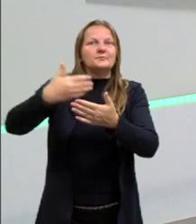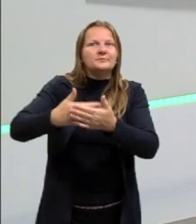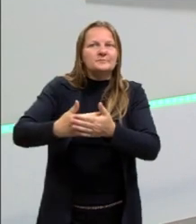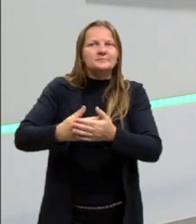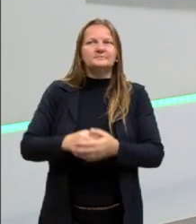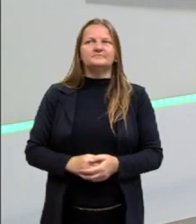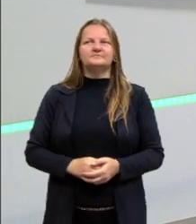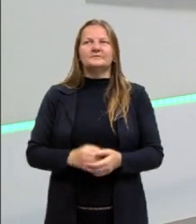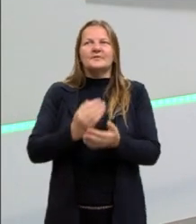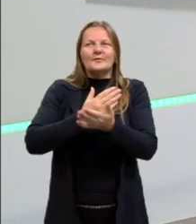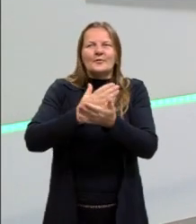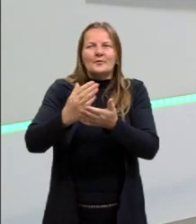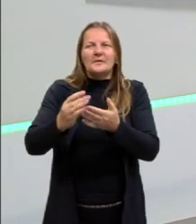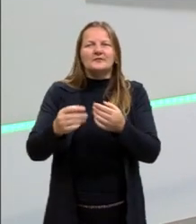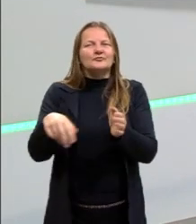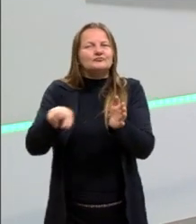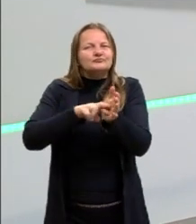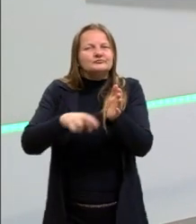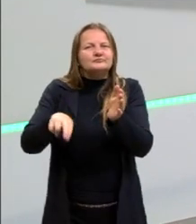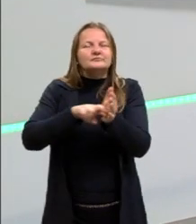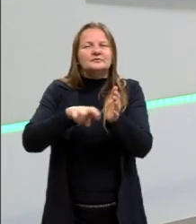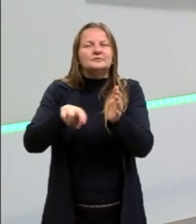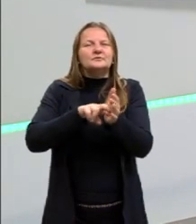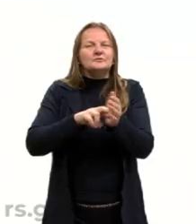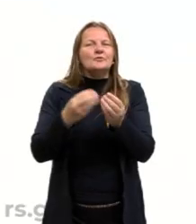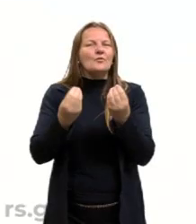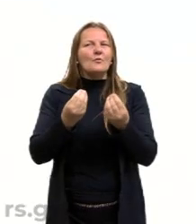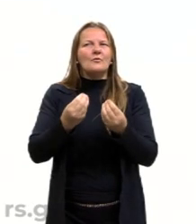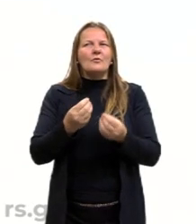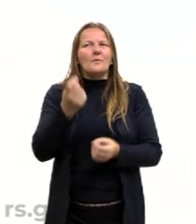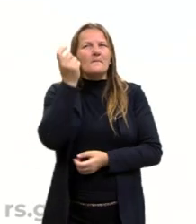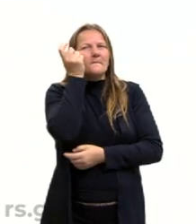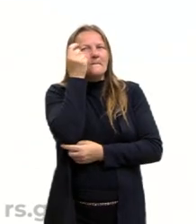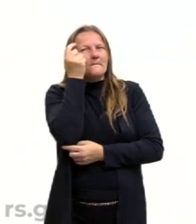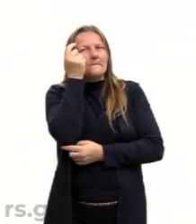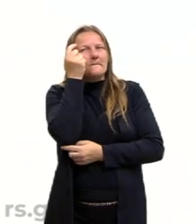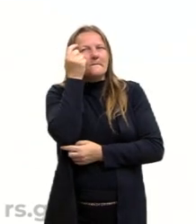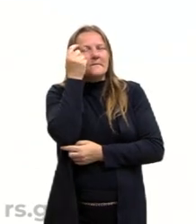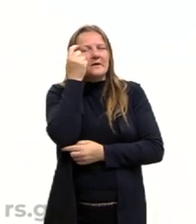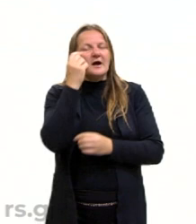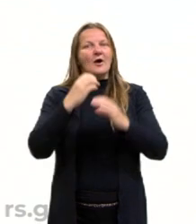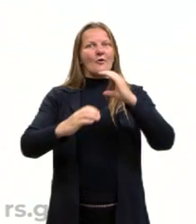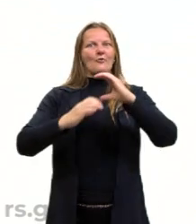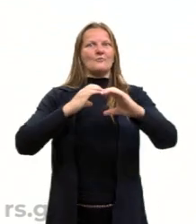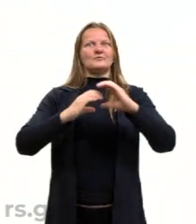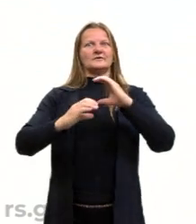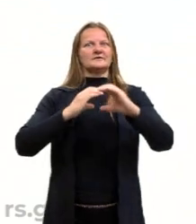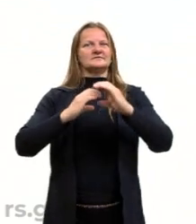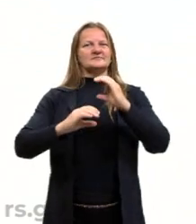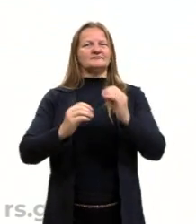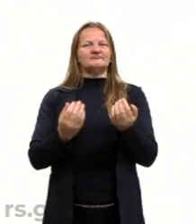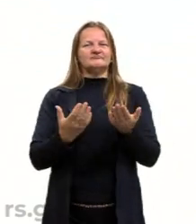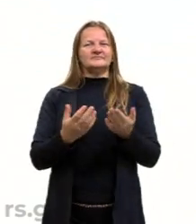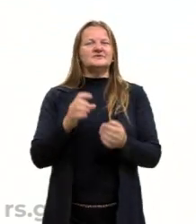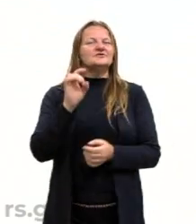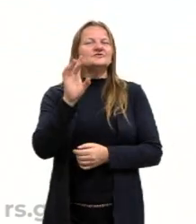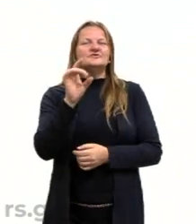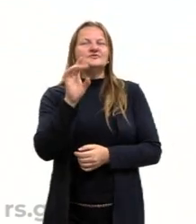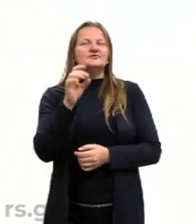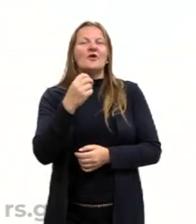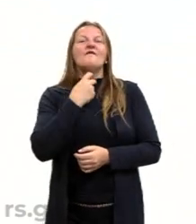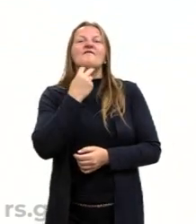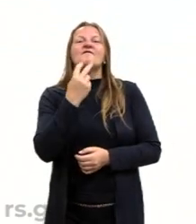então eu começo retomando com vocês que se a gente for pensar em comunicação e aqui eu não tô falando da questão